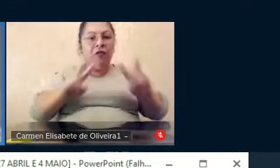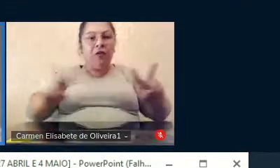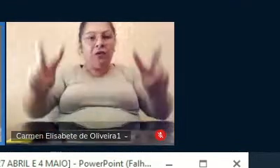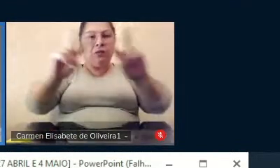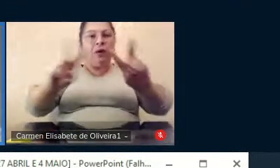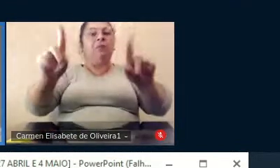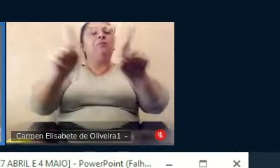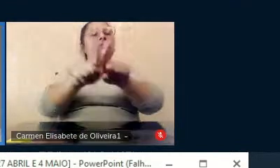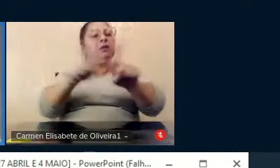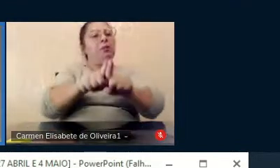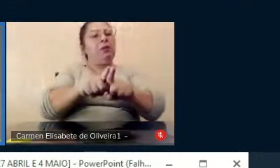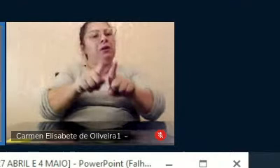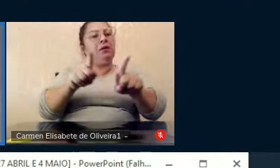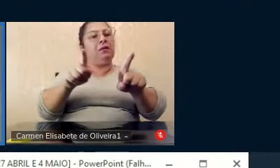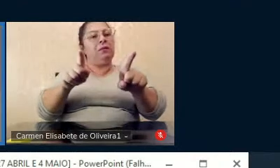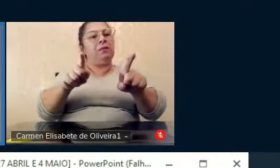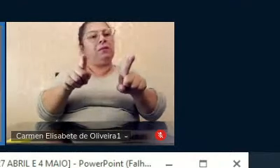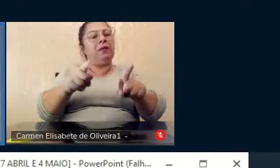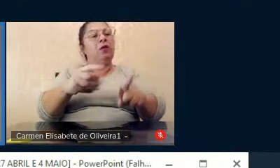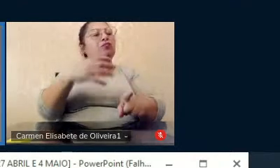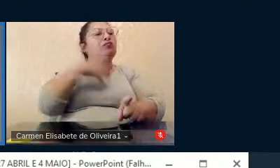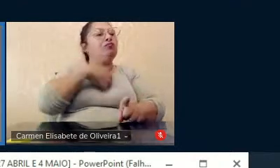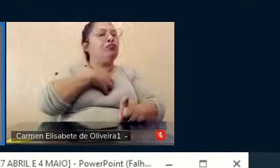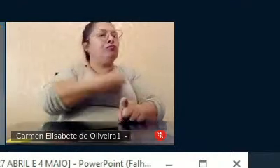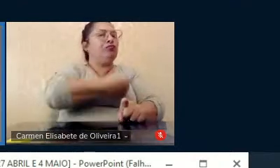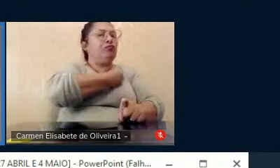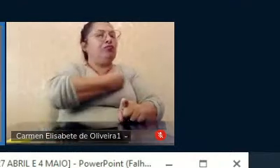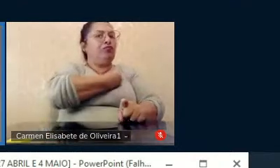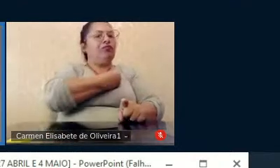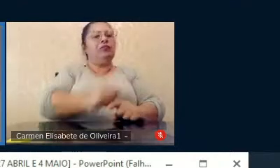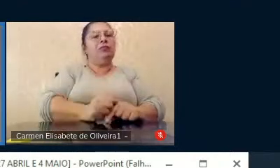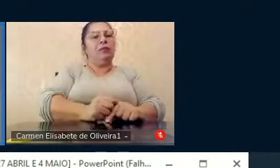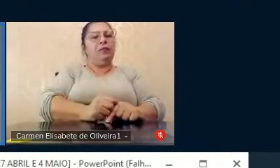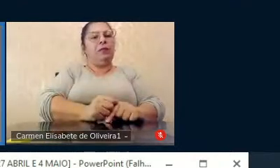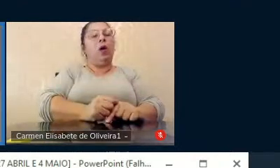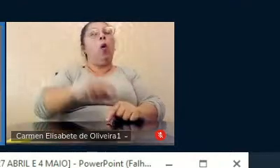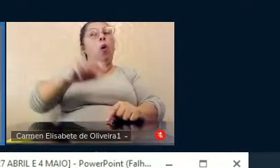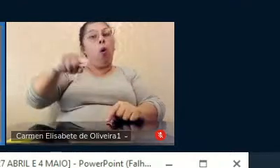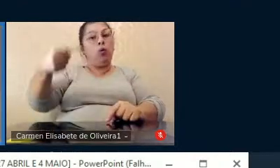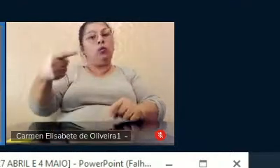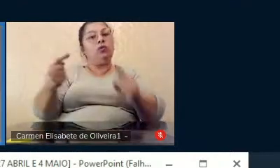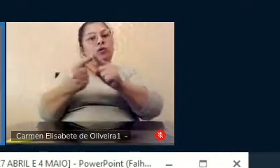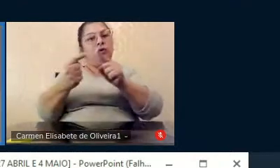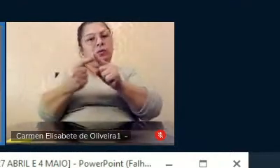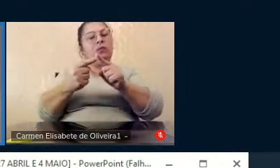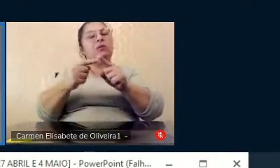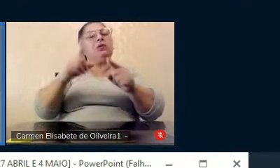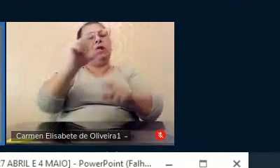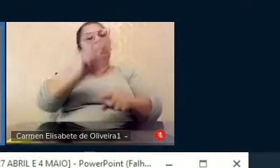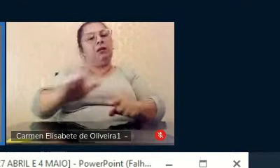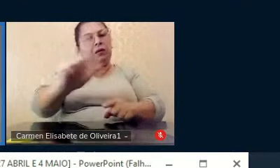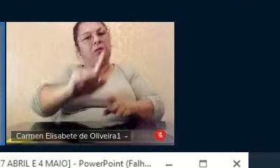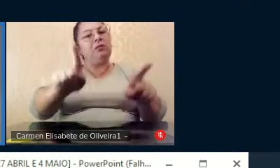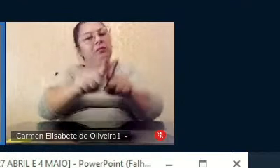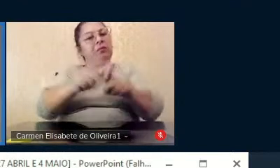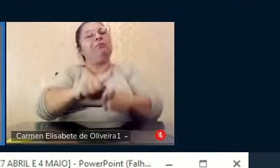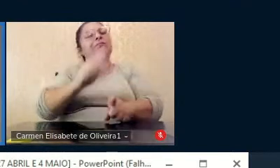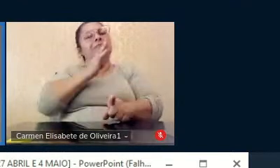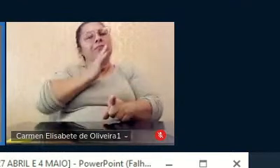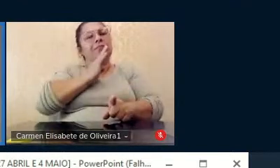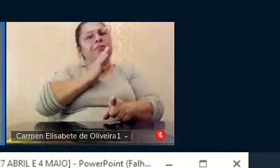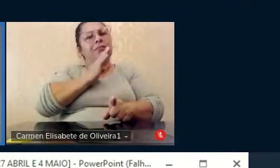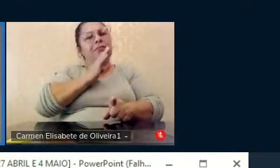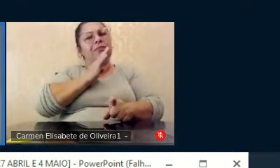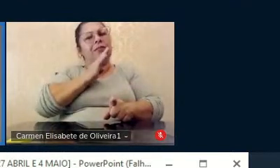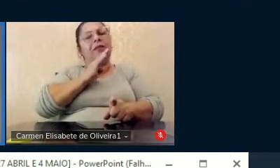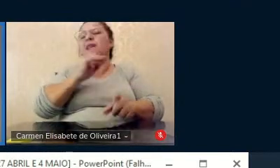questão das vivências. Outro tipo de literatura assim, que é mais conhecido, mas que também